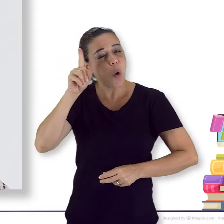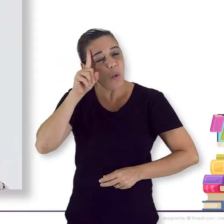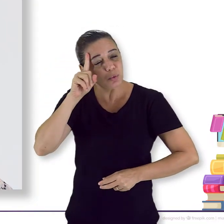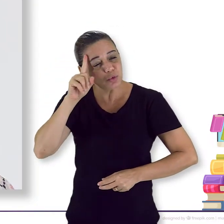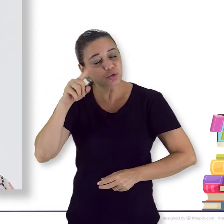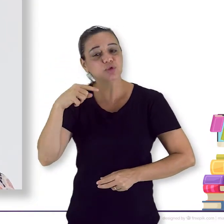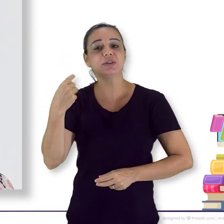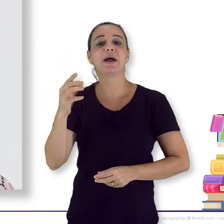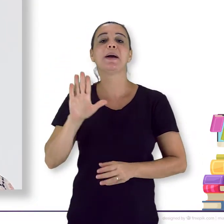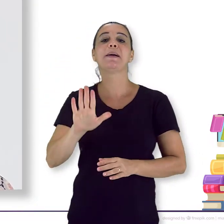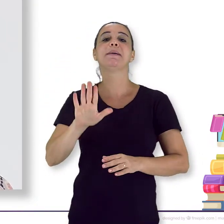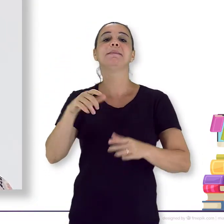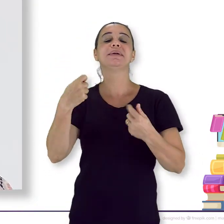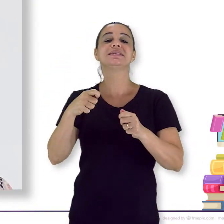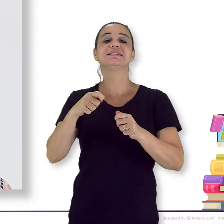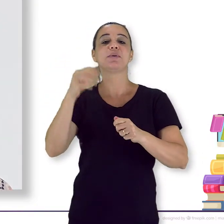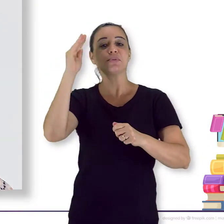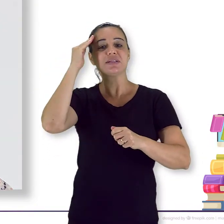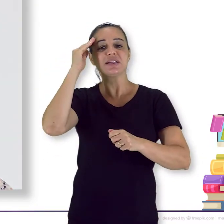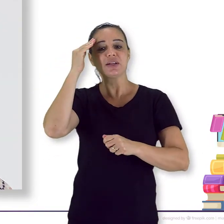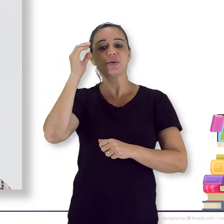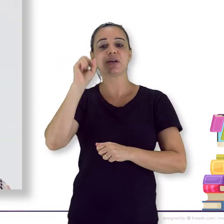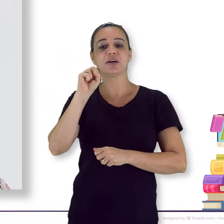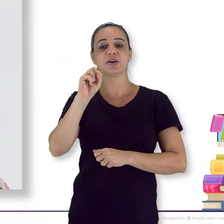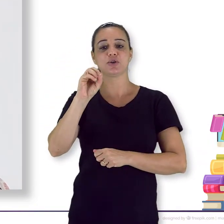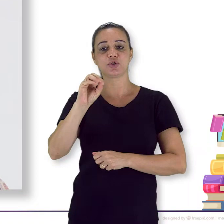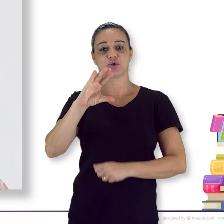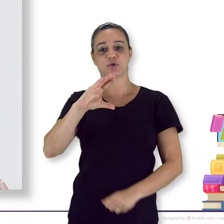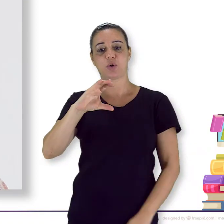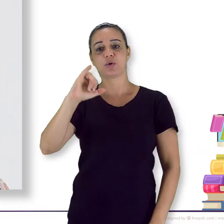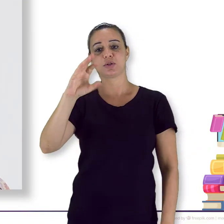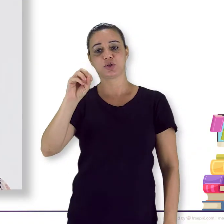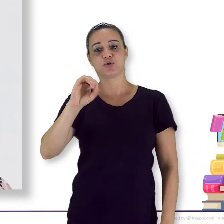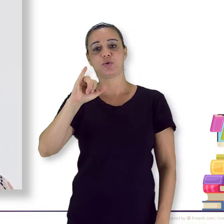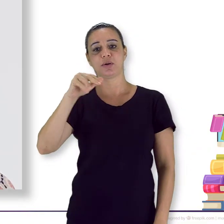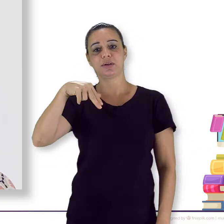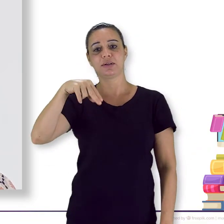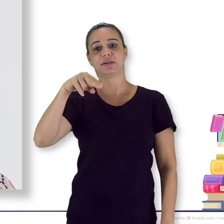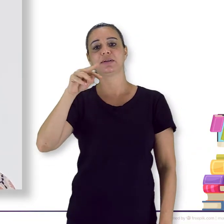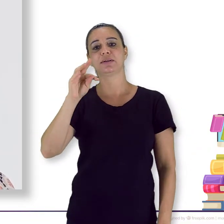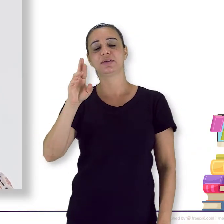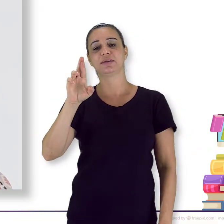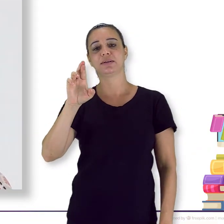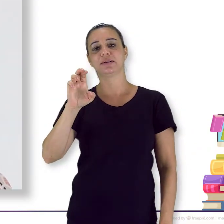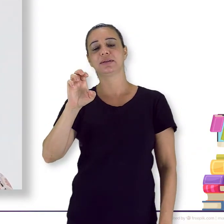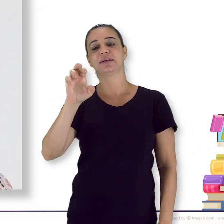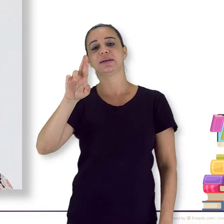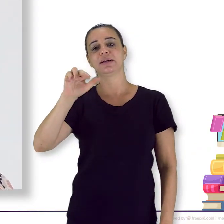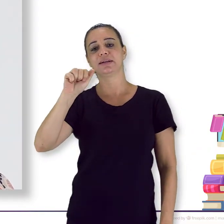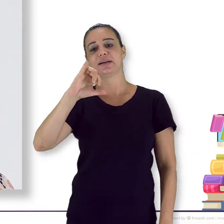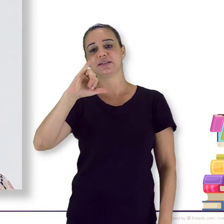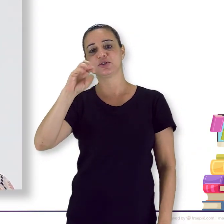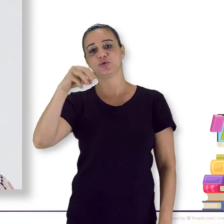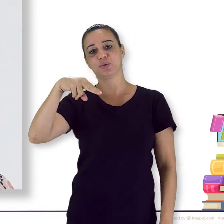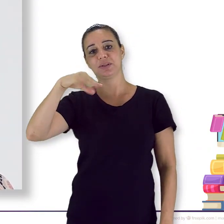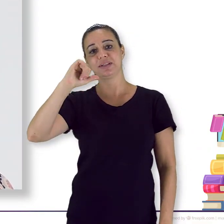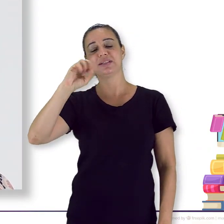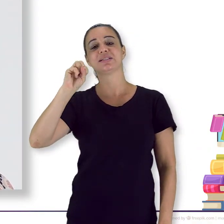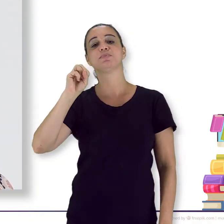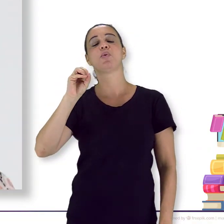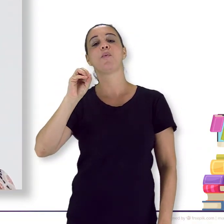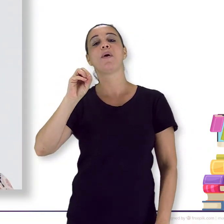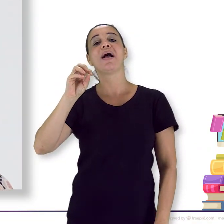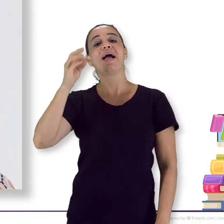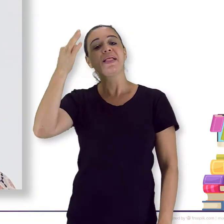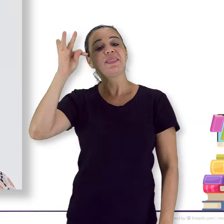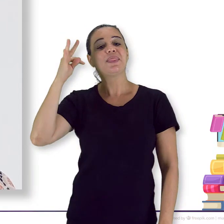constante, a gente vai começar a falar um pouquinho sobre o sociointeracionismo. Quem é o pai da teoria é o